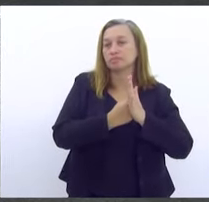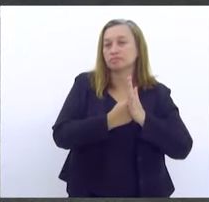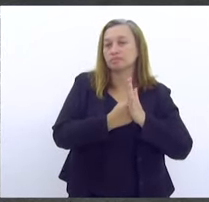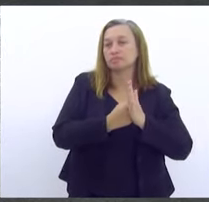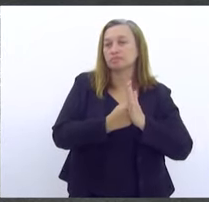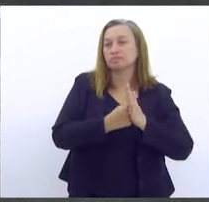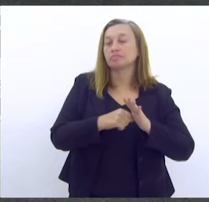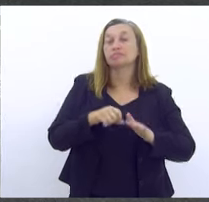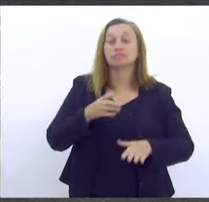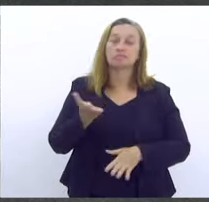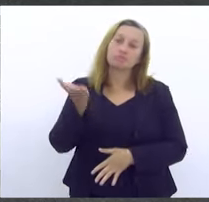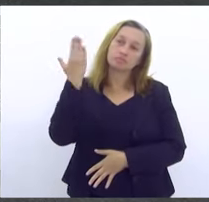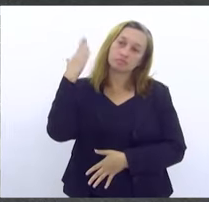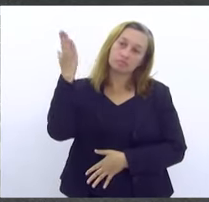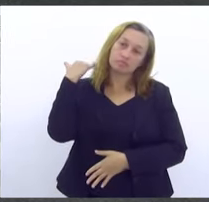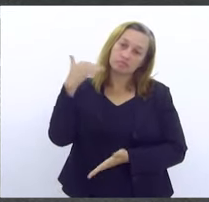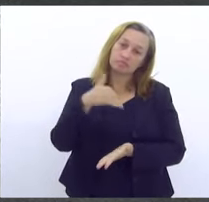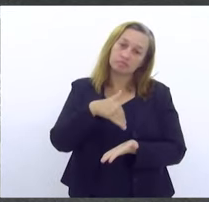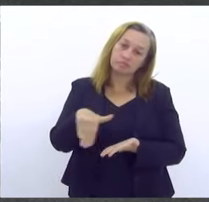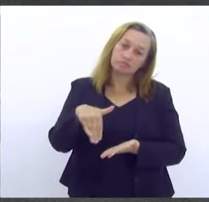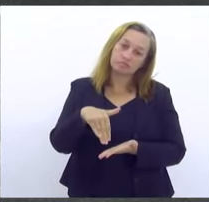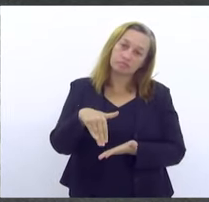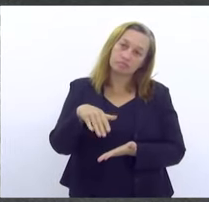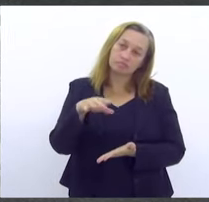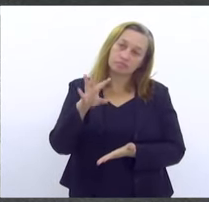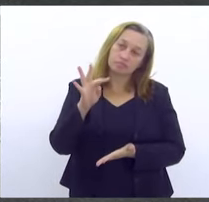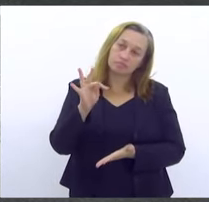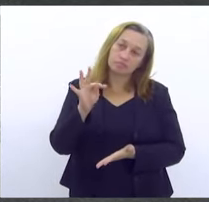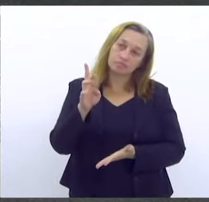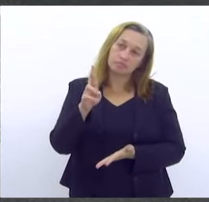prestigiou naquela época o secretário Tristão.